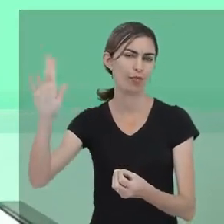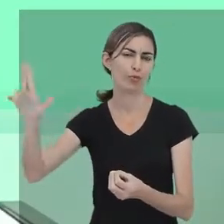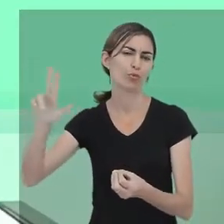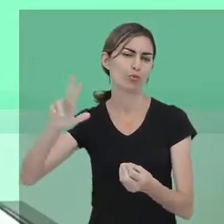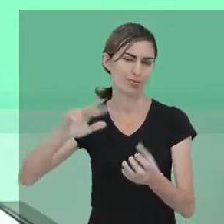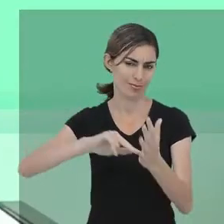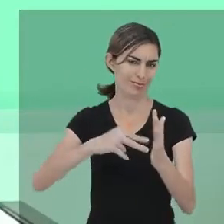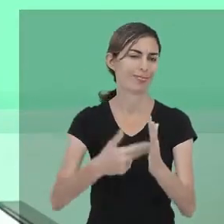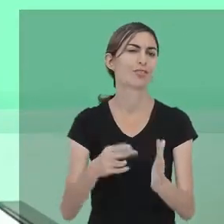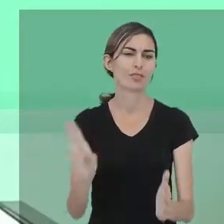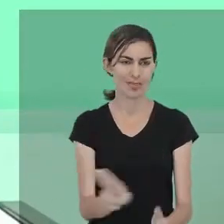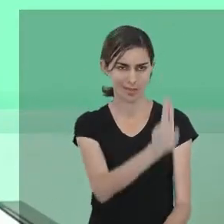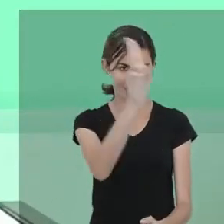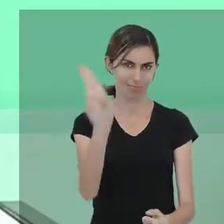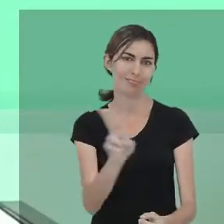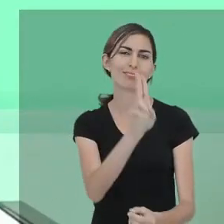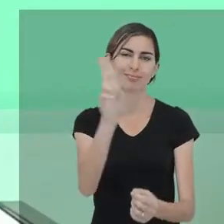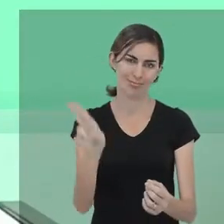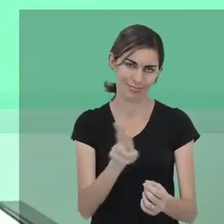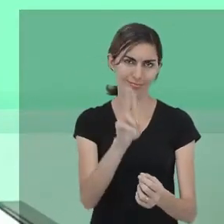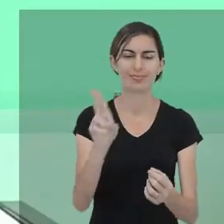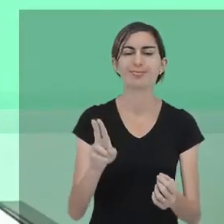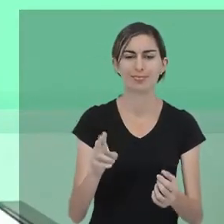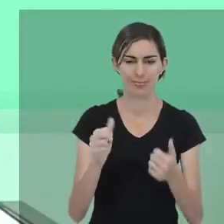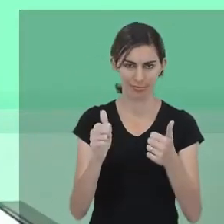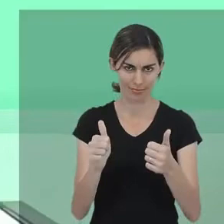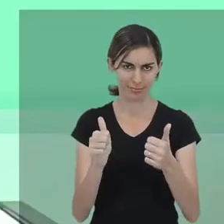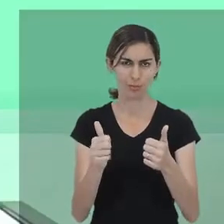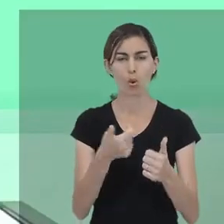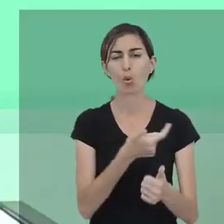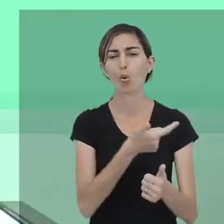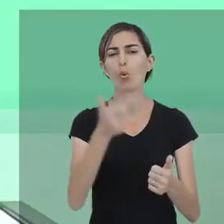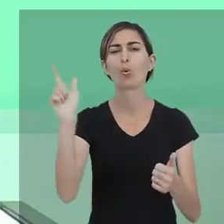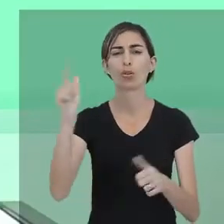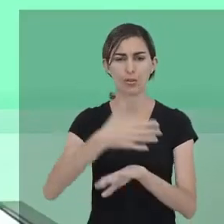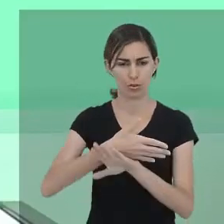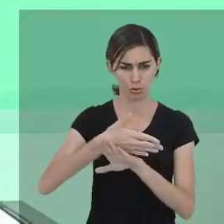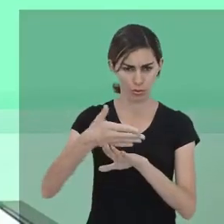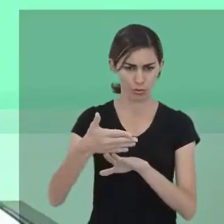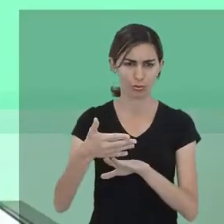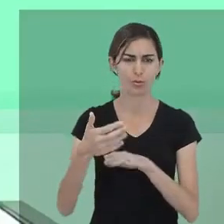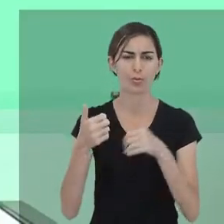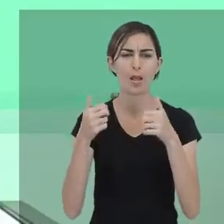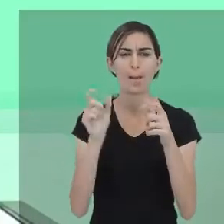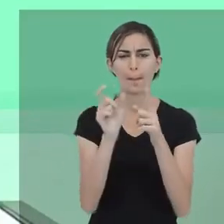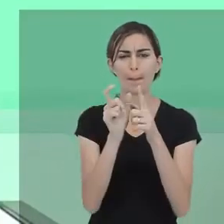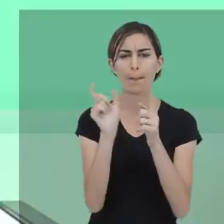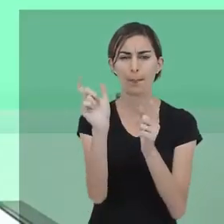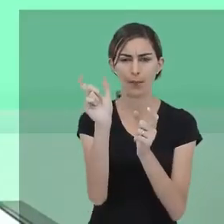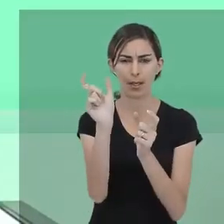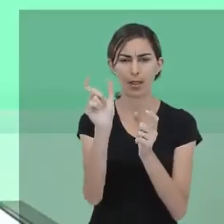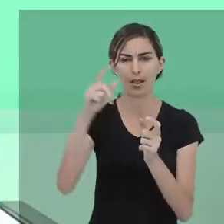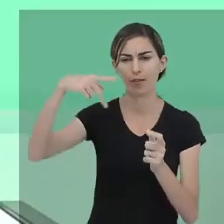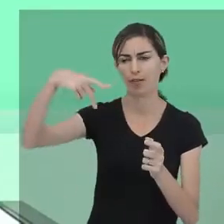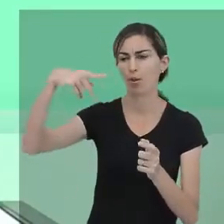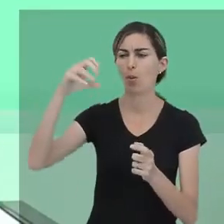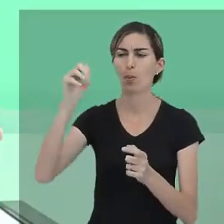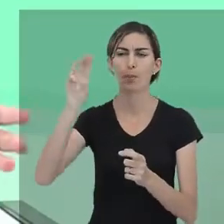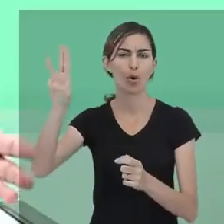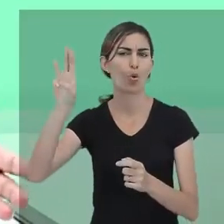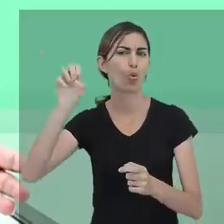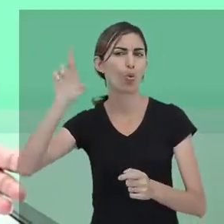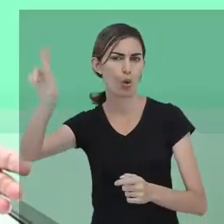é muito utilizado. Okay? E outra que a gente costuma ver bastante é a palavra power, né?